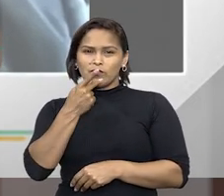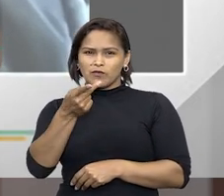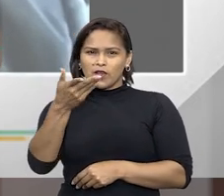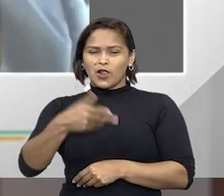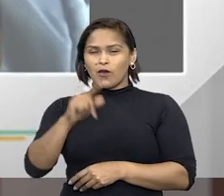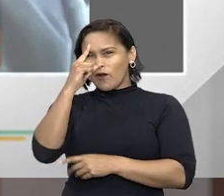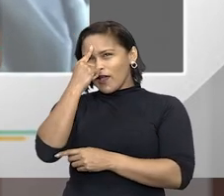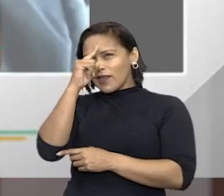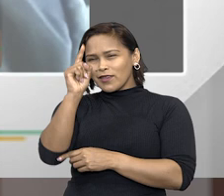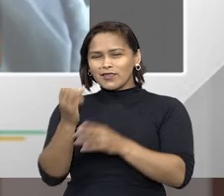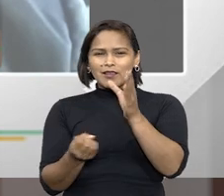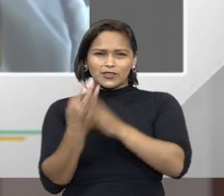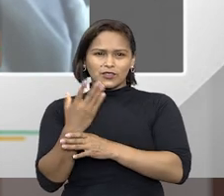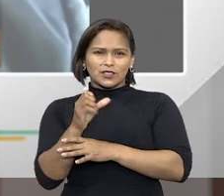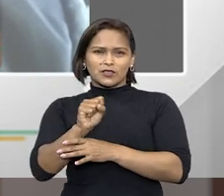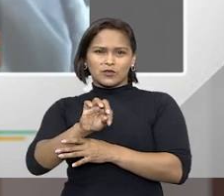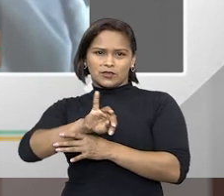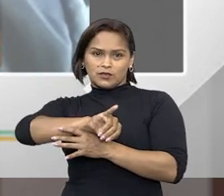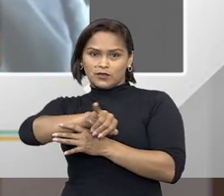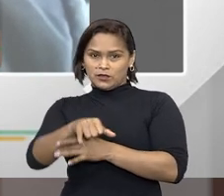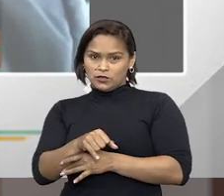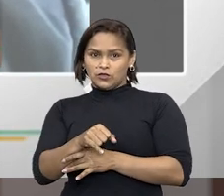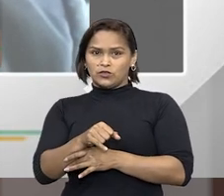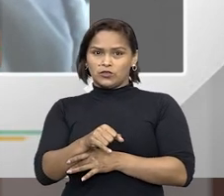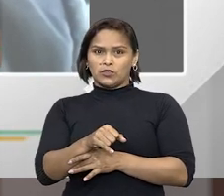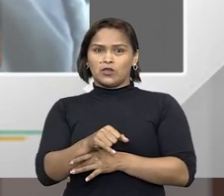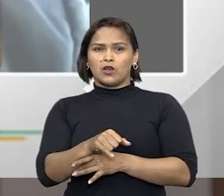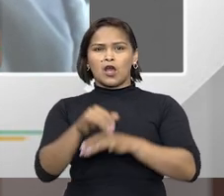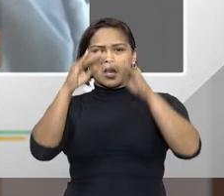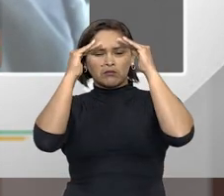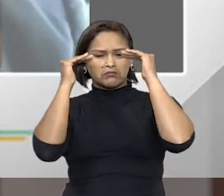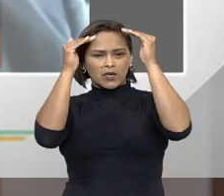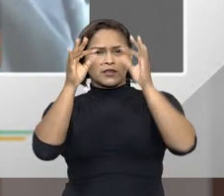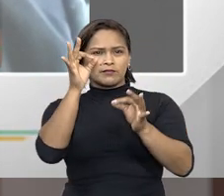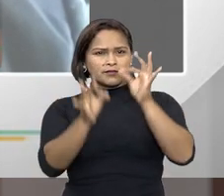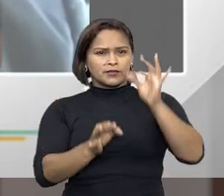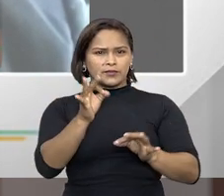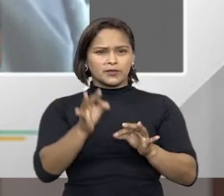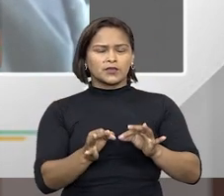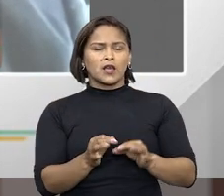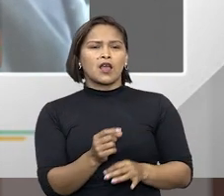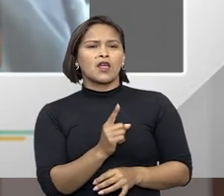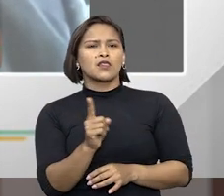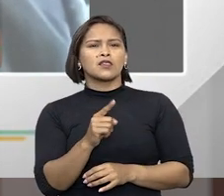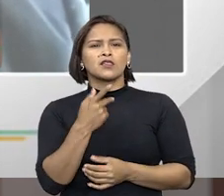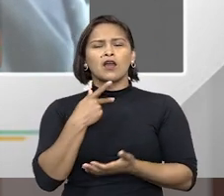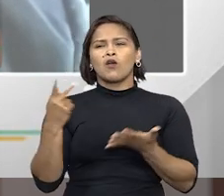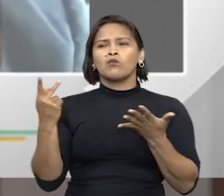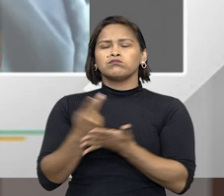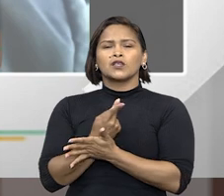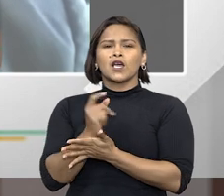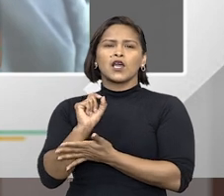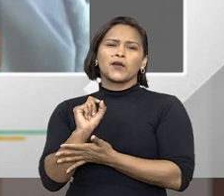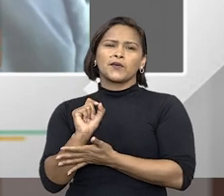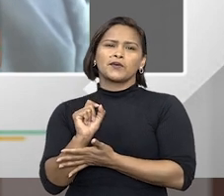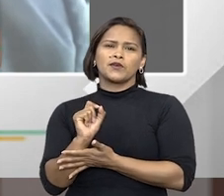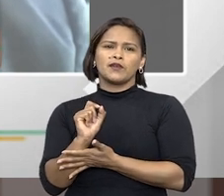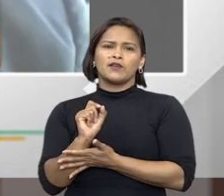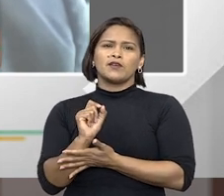do Superior Tribunal de Justiça não aconteceu de forma